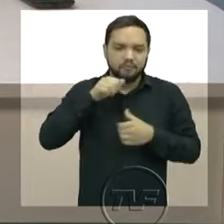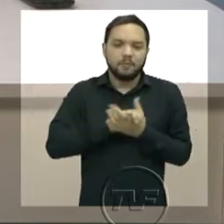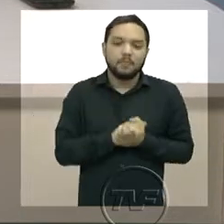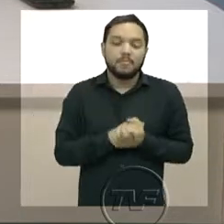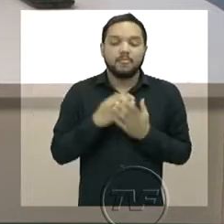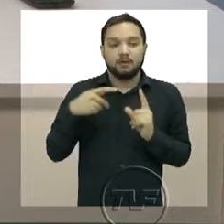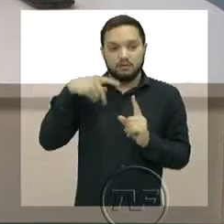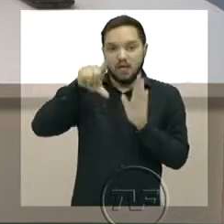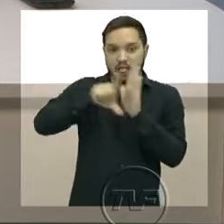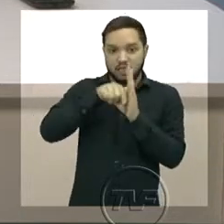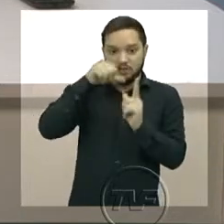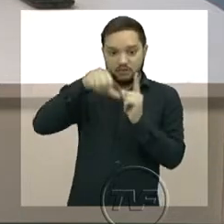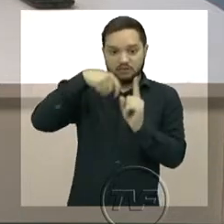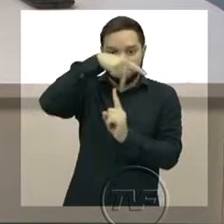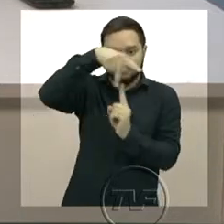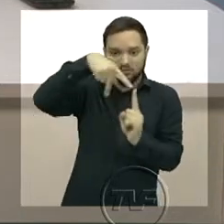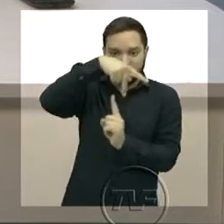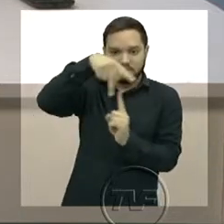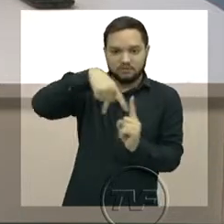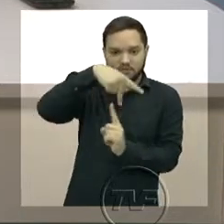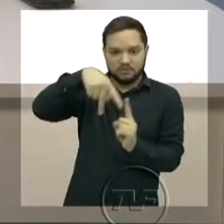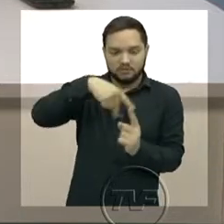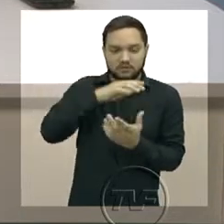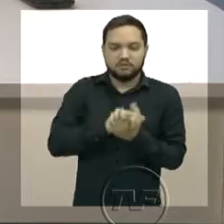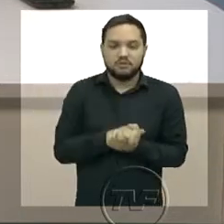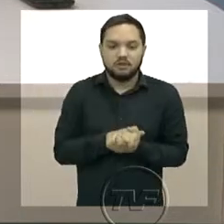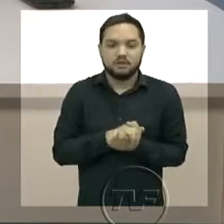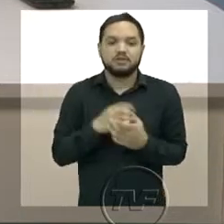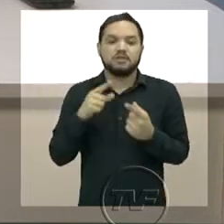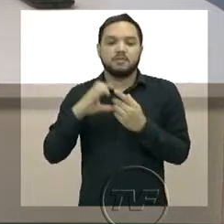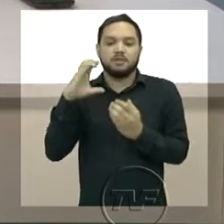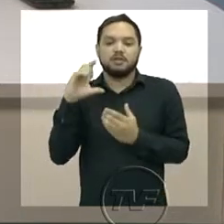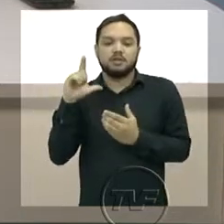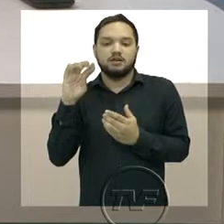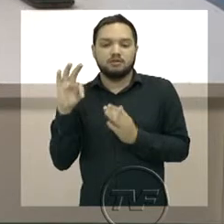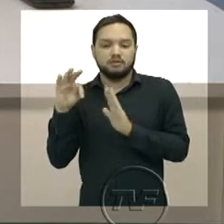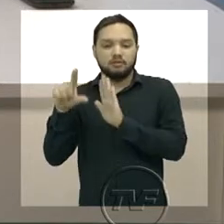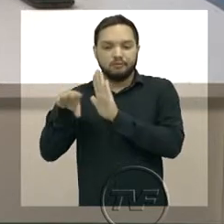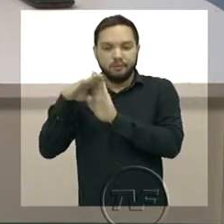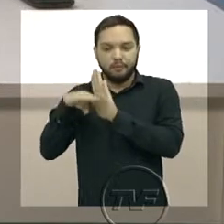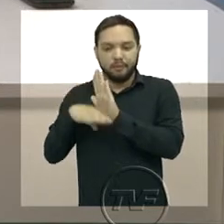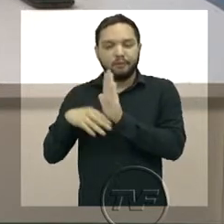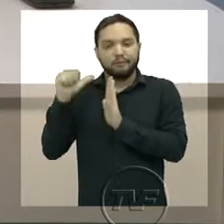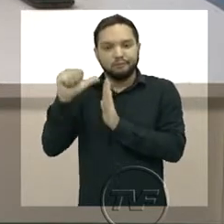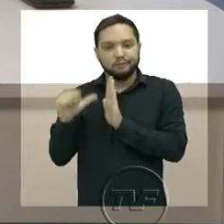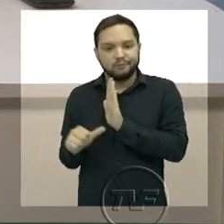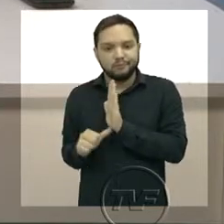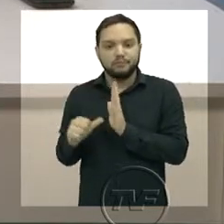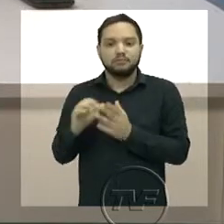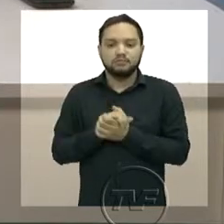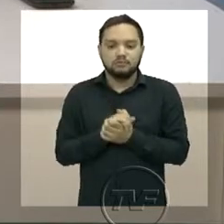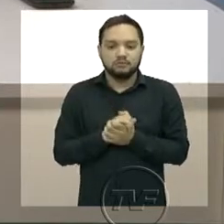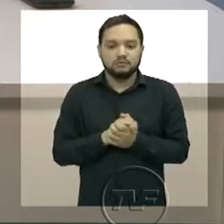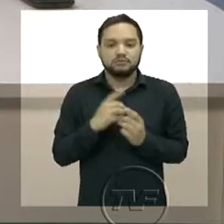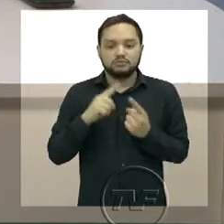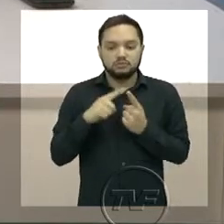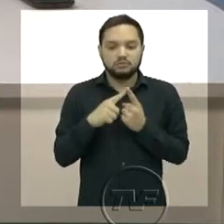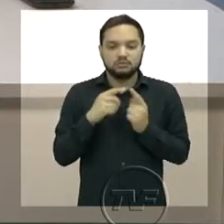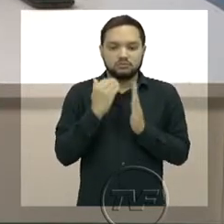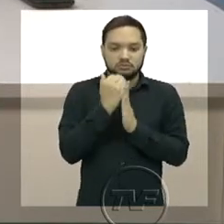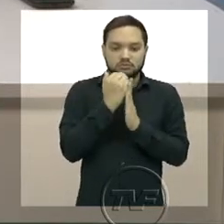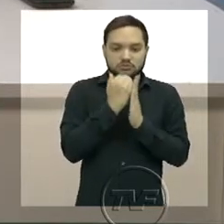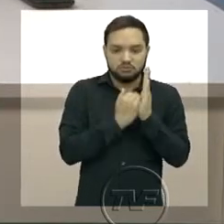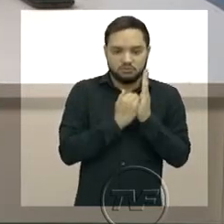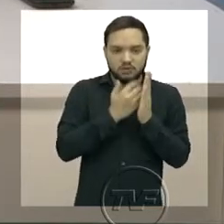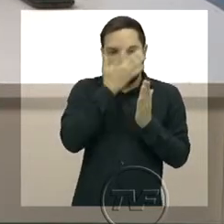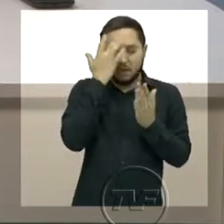que é uma consequência da terceirização e da reforma da CLT, e consequente diminuição por conta da diminuição do emprego